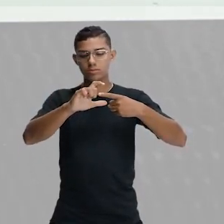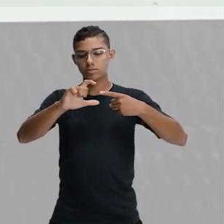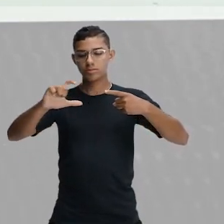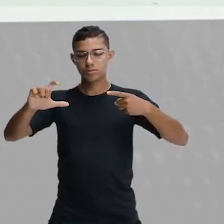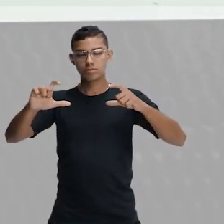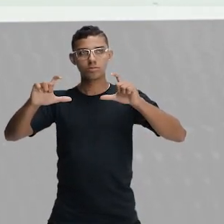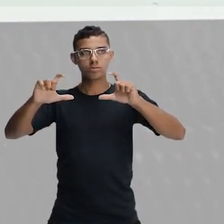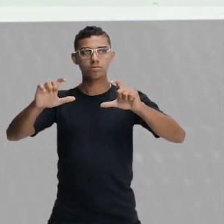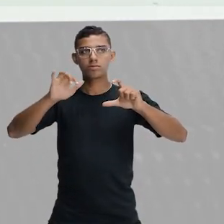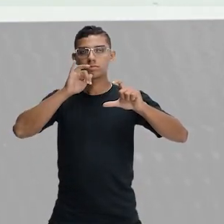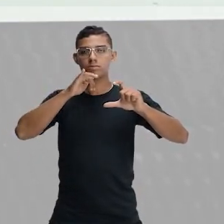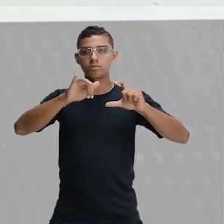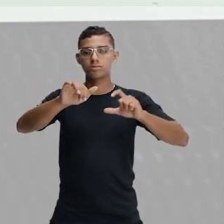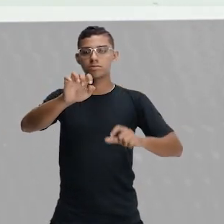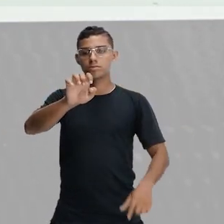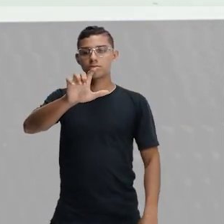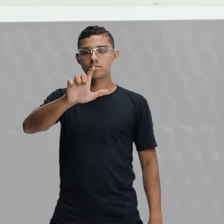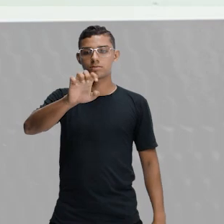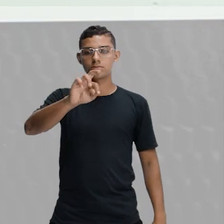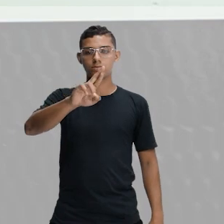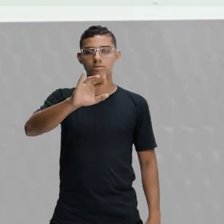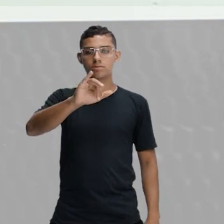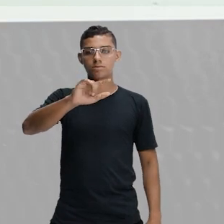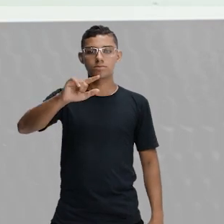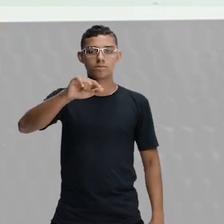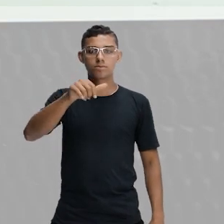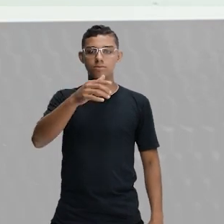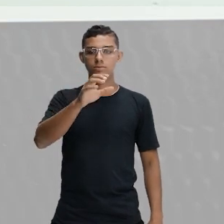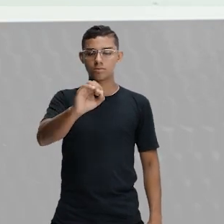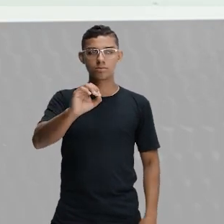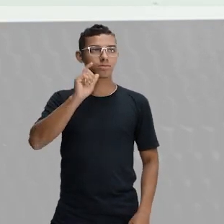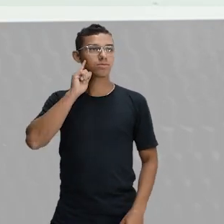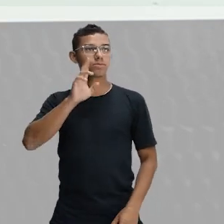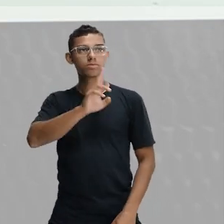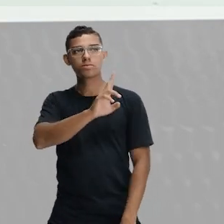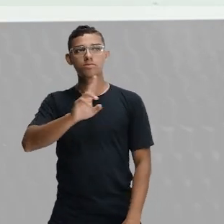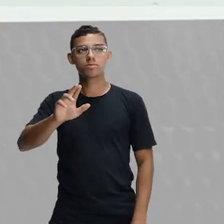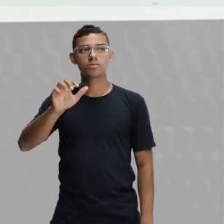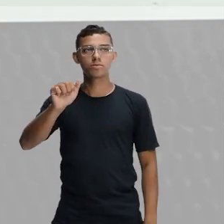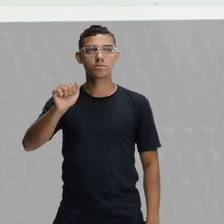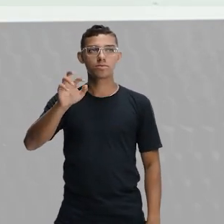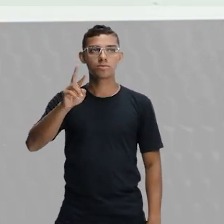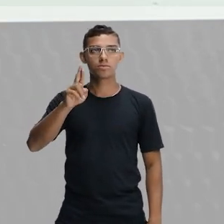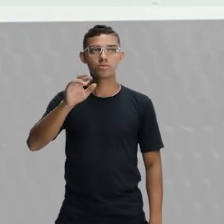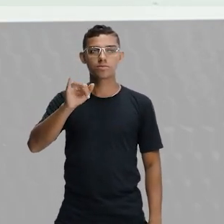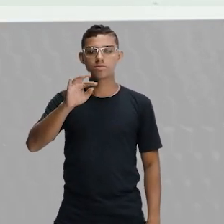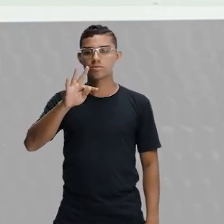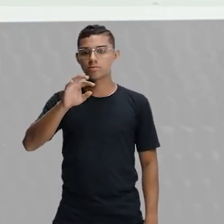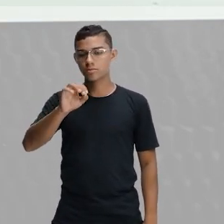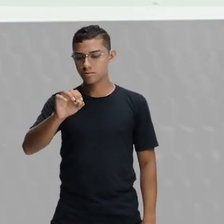eletrização é o processo que nós chamamos de atrito.